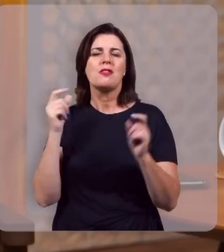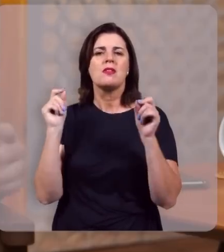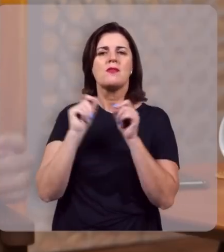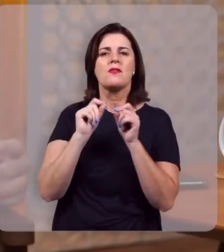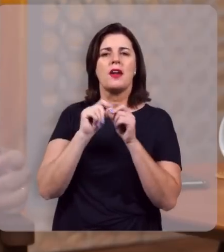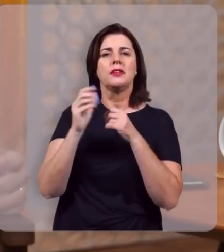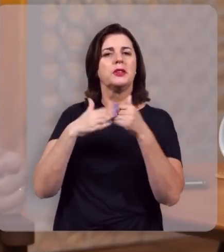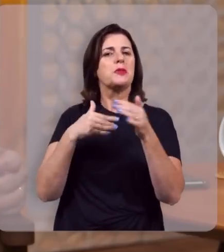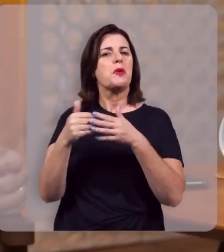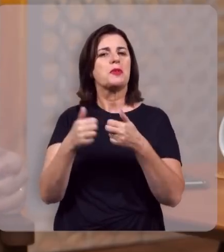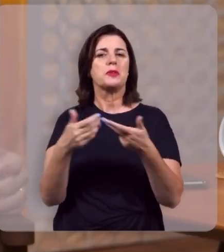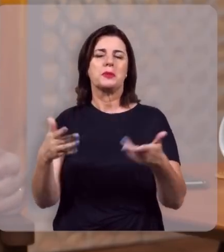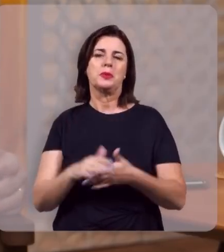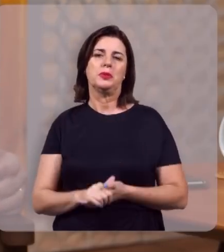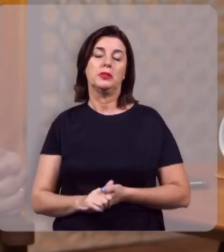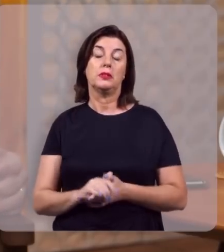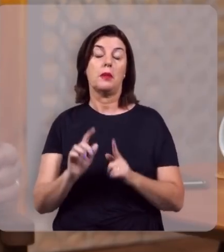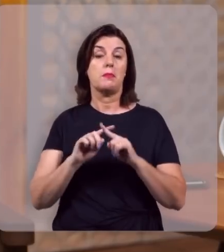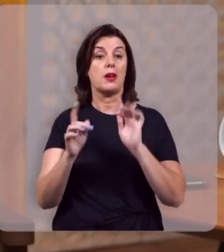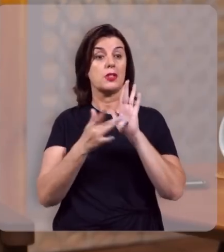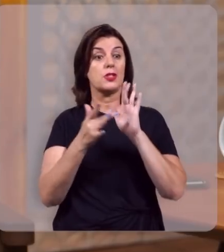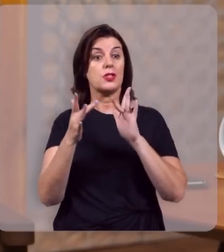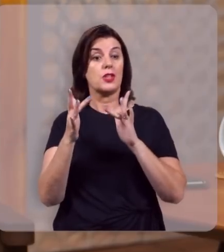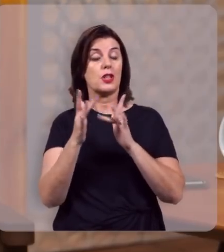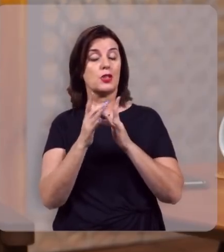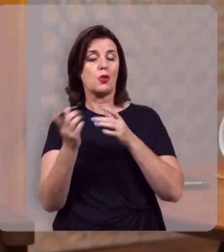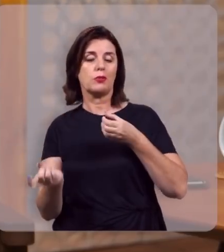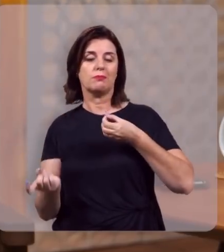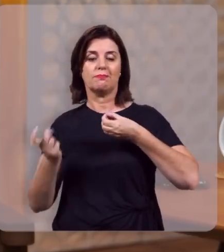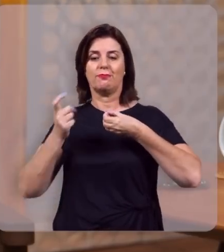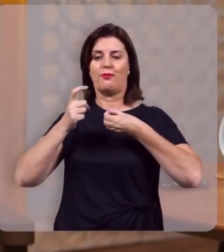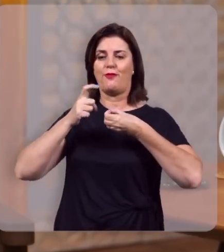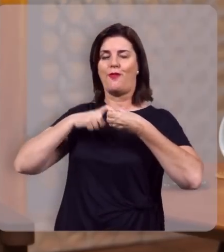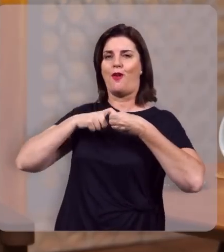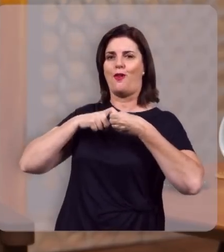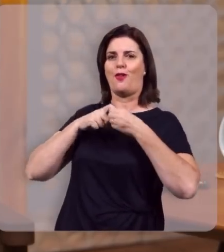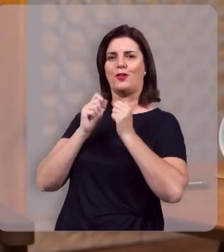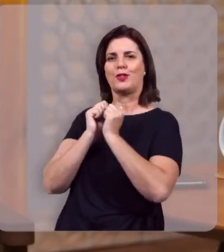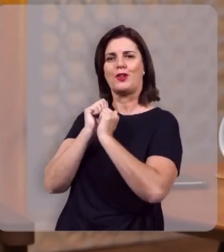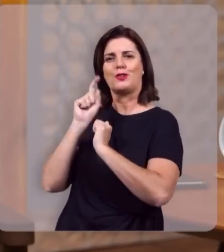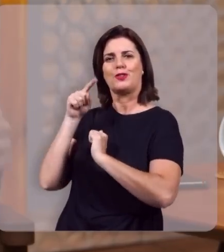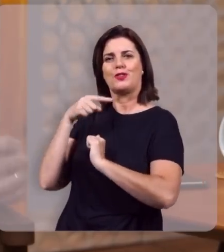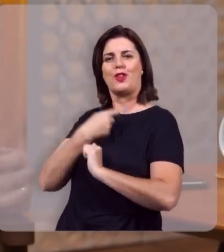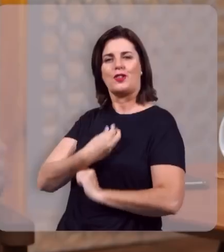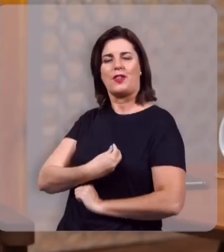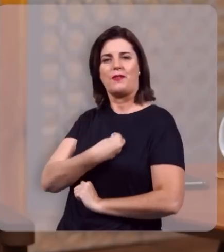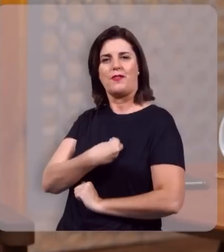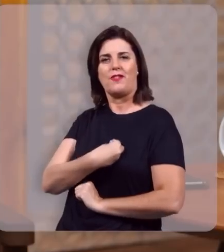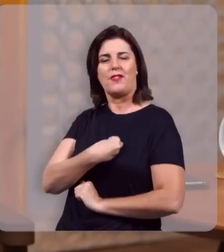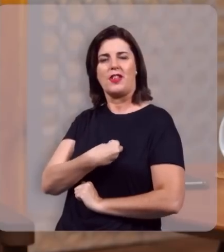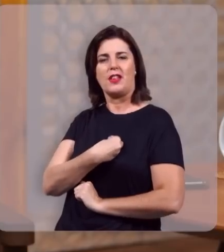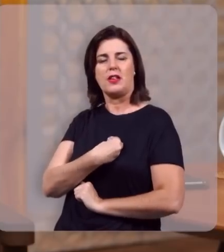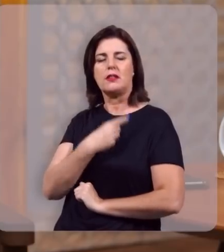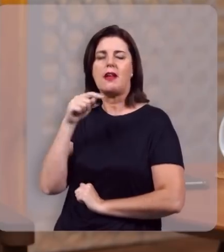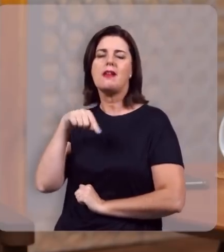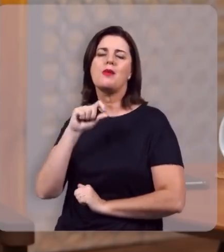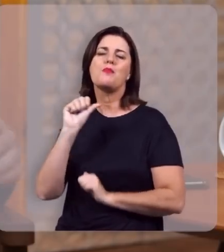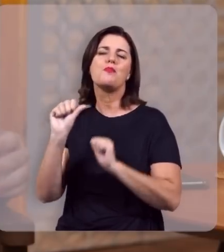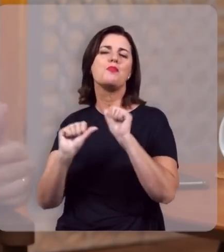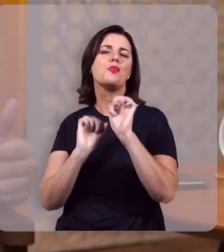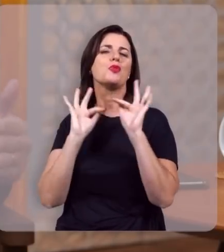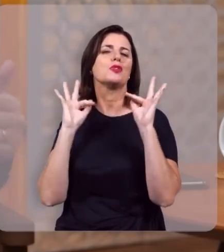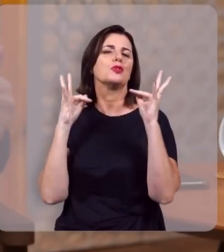fazer qualquer coisa, mas Jesus é aquele que nos traz então de volta à vida e isso